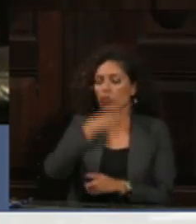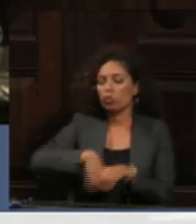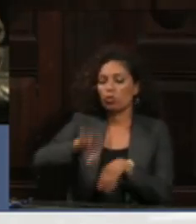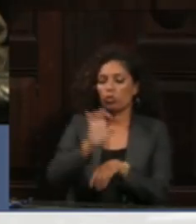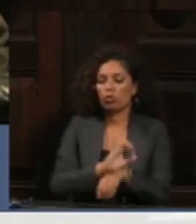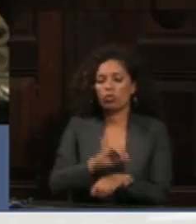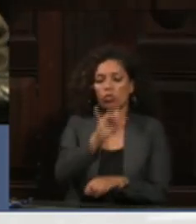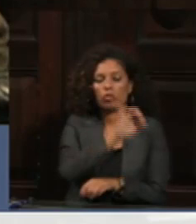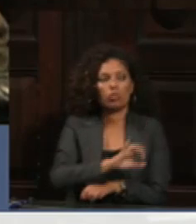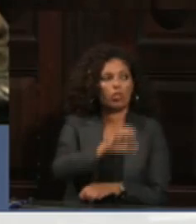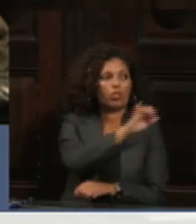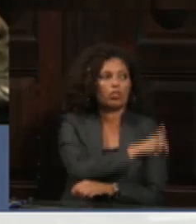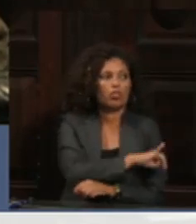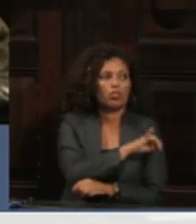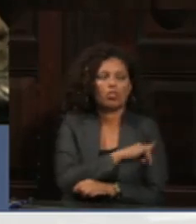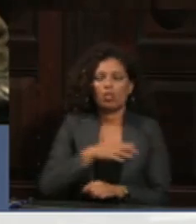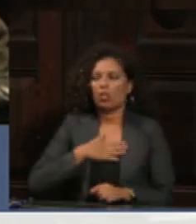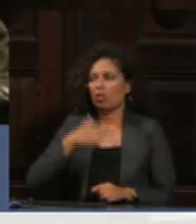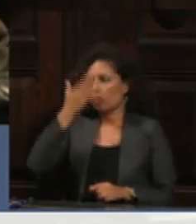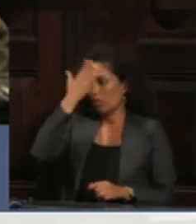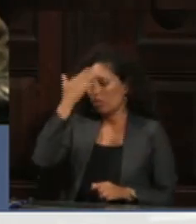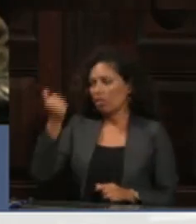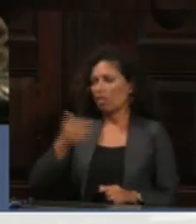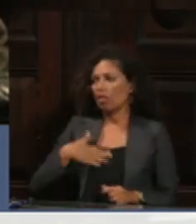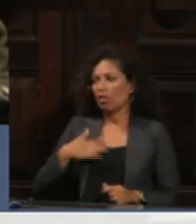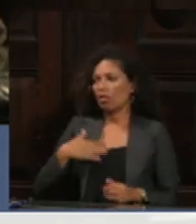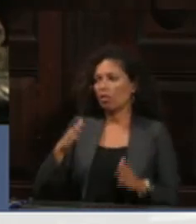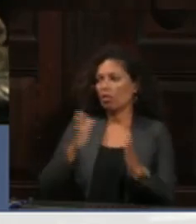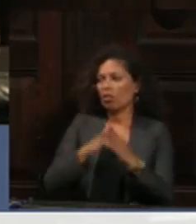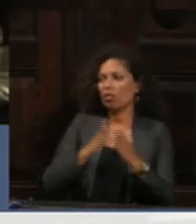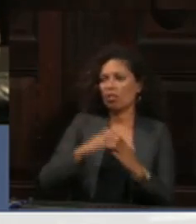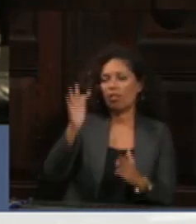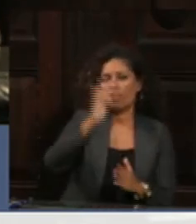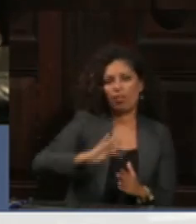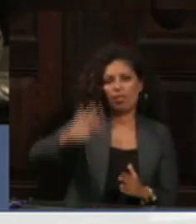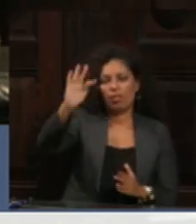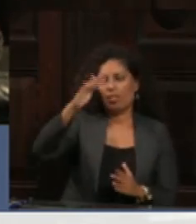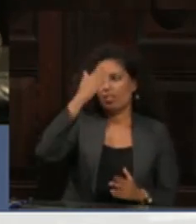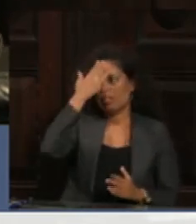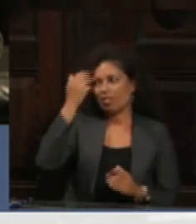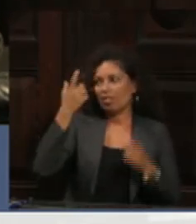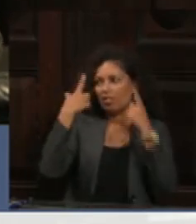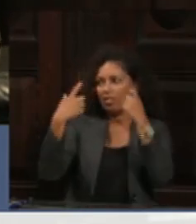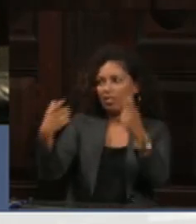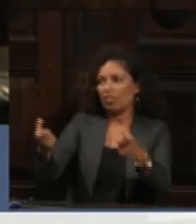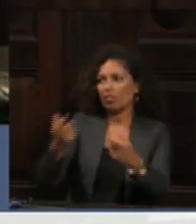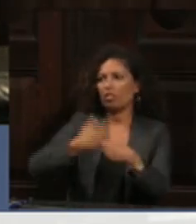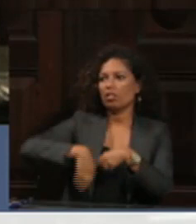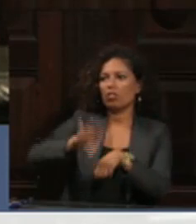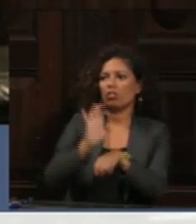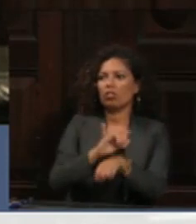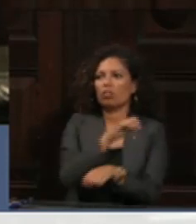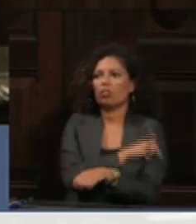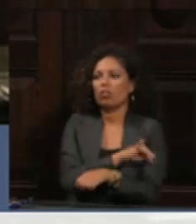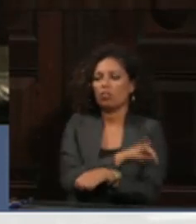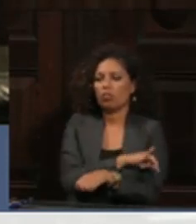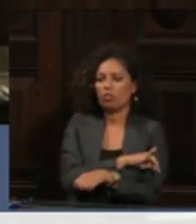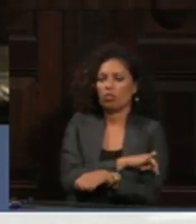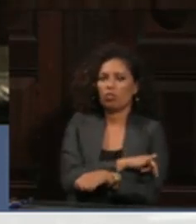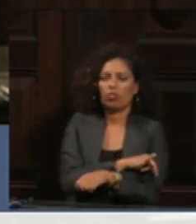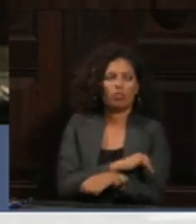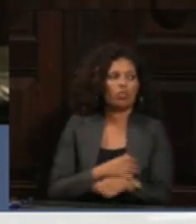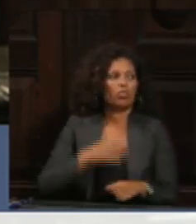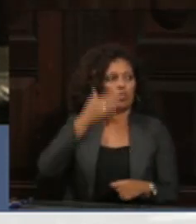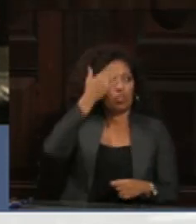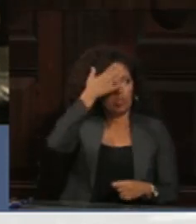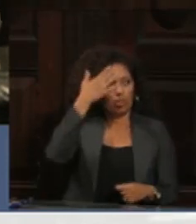eu como favelada sei bem o que é a violência no estado do Rio de Janeiro, como todos